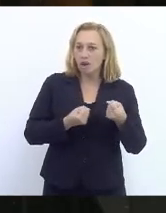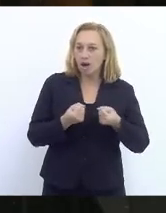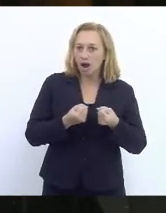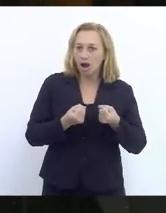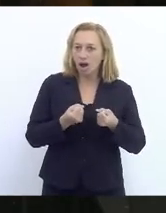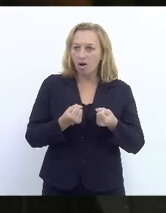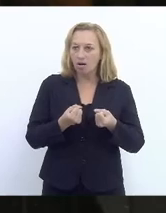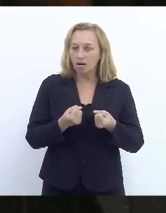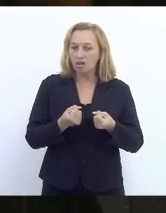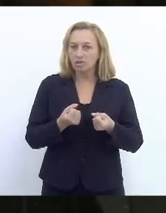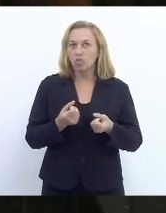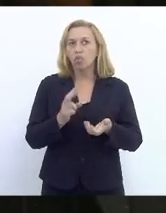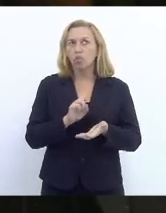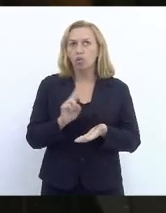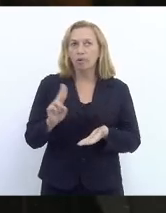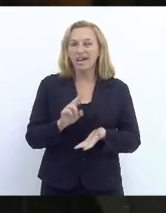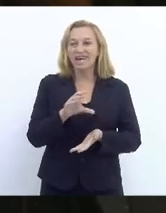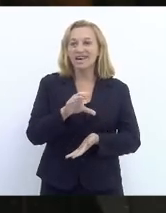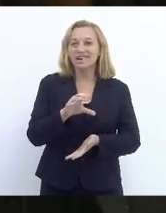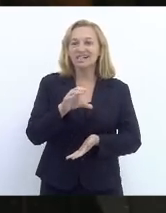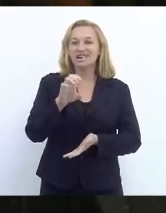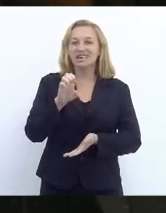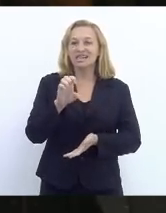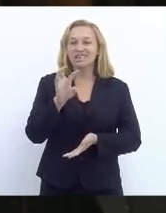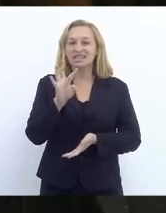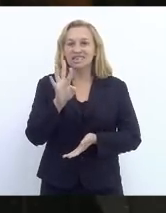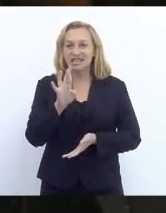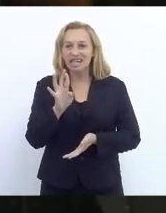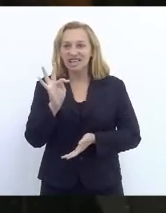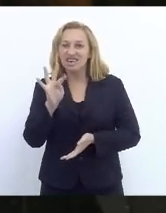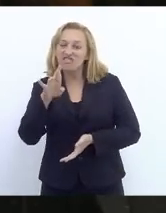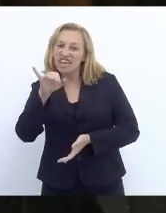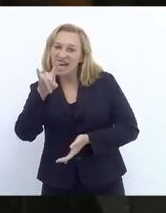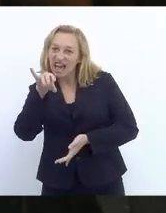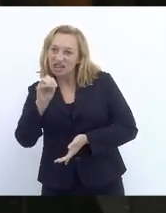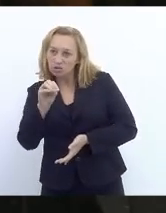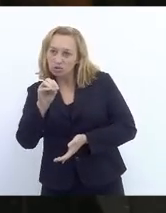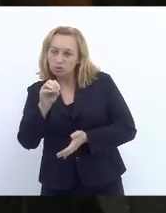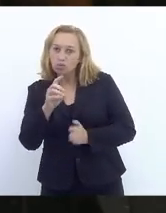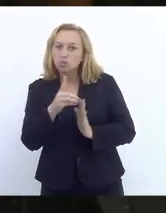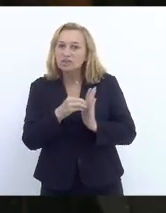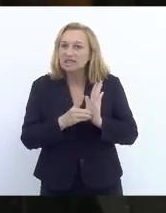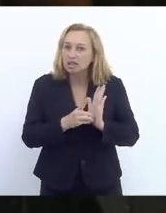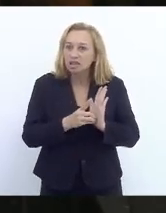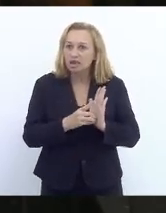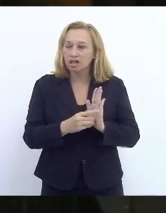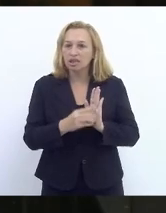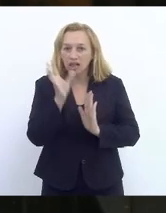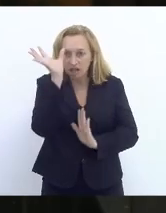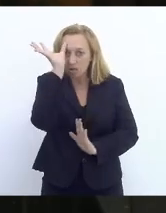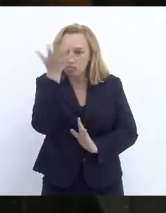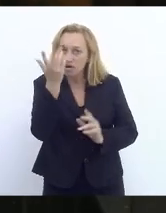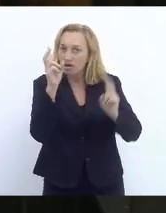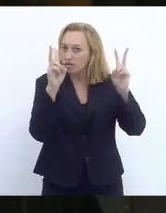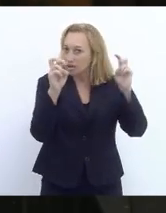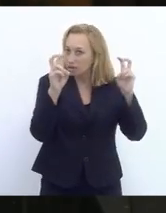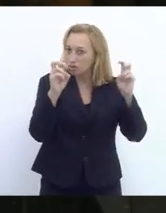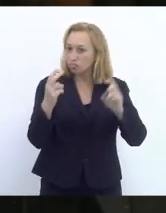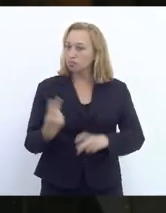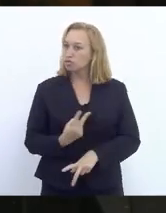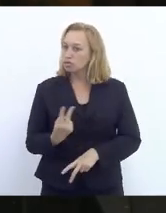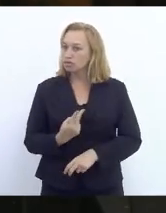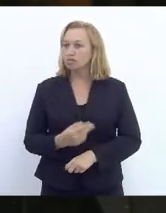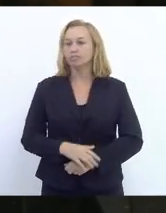chama-se o certificado fosse emitido pelo Detran para resolver as situações específicas de